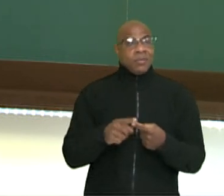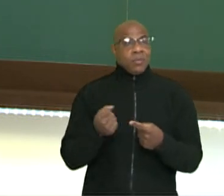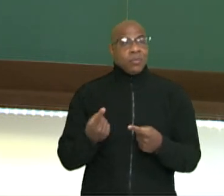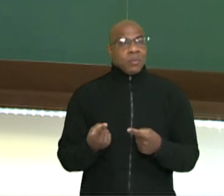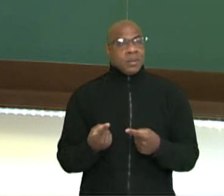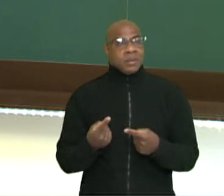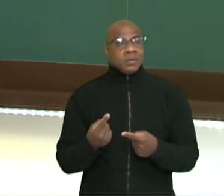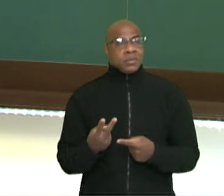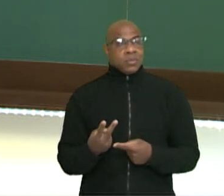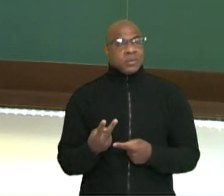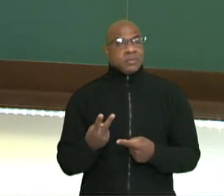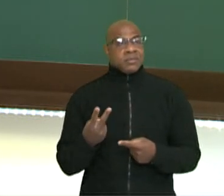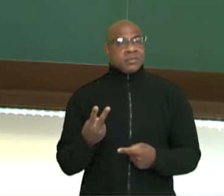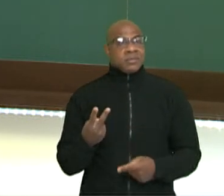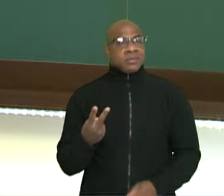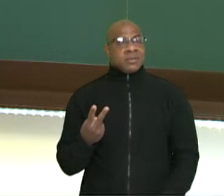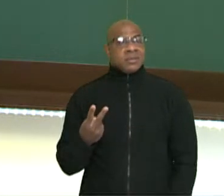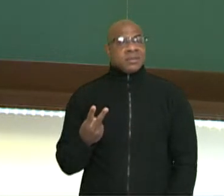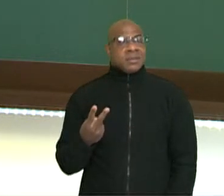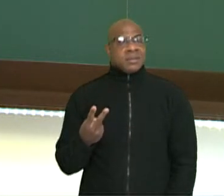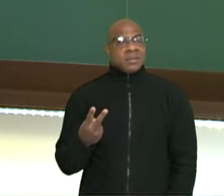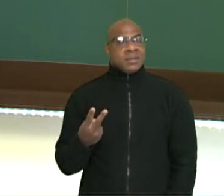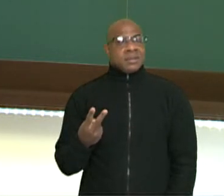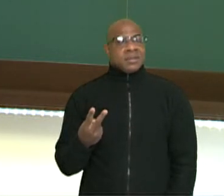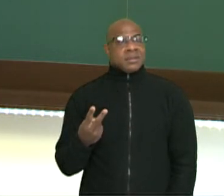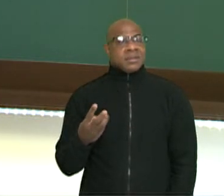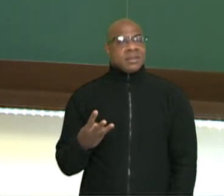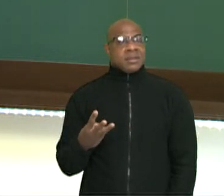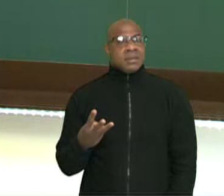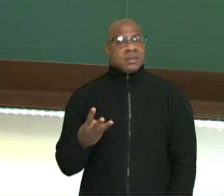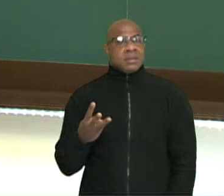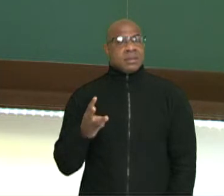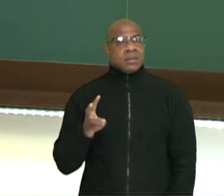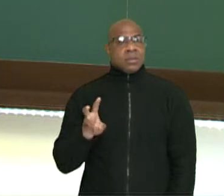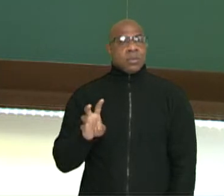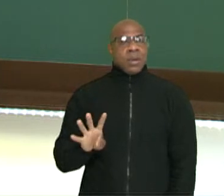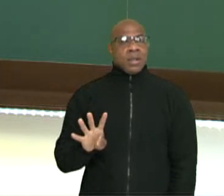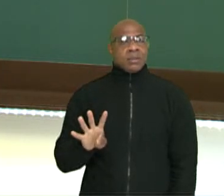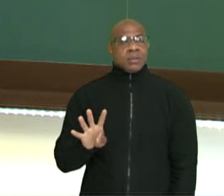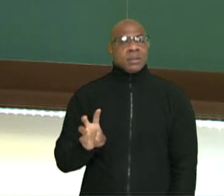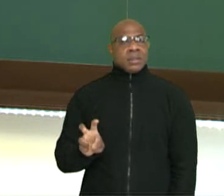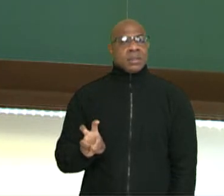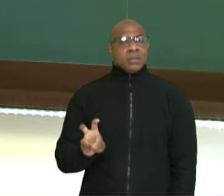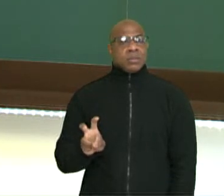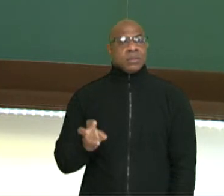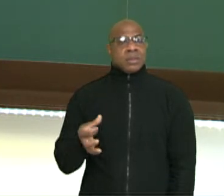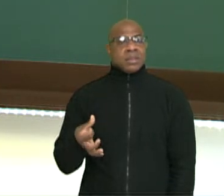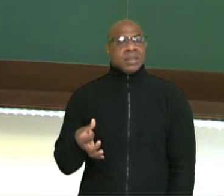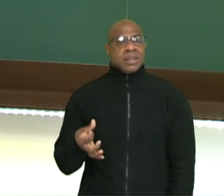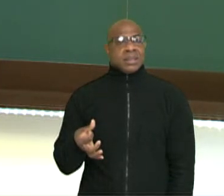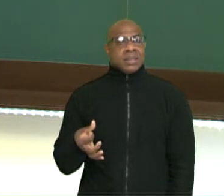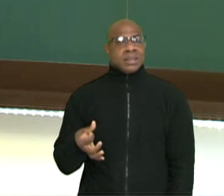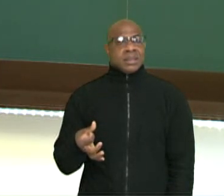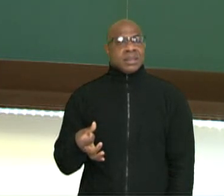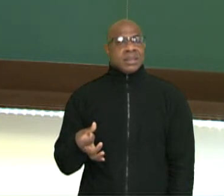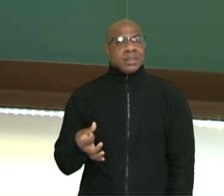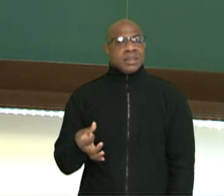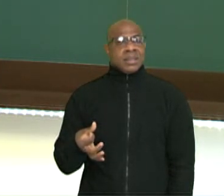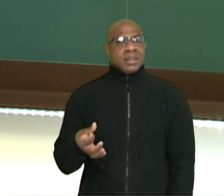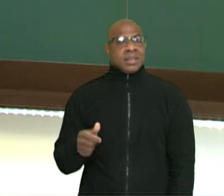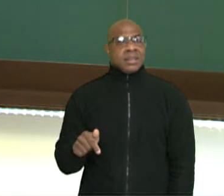1, 2. Setembro, 3, 4, 5,